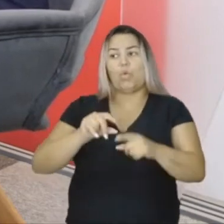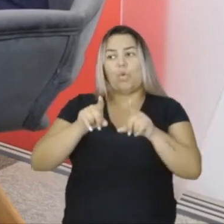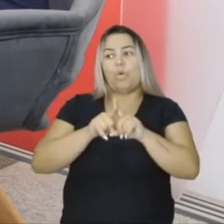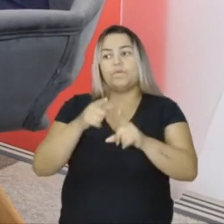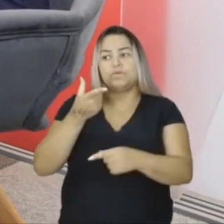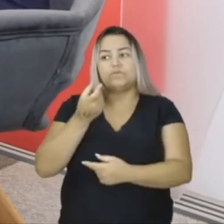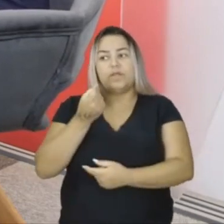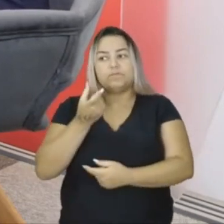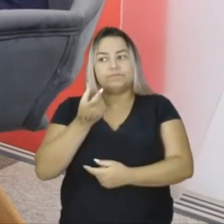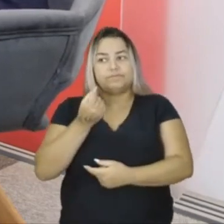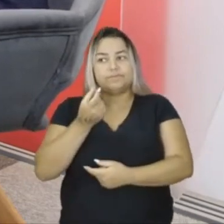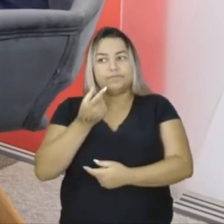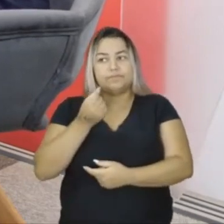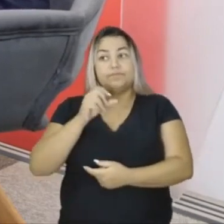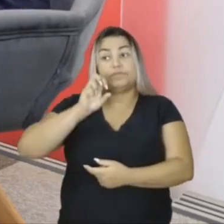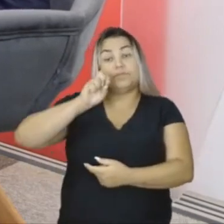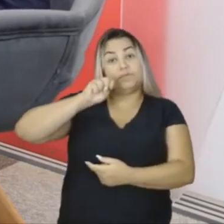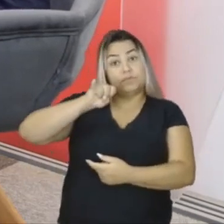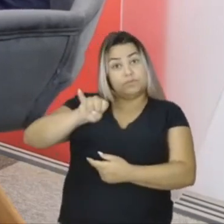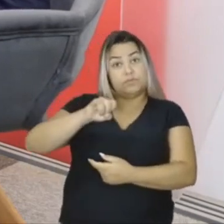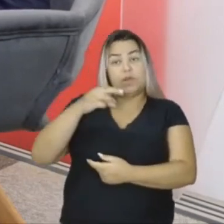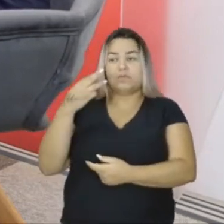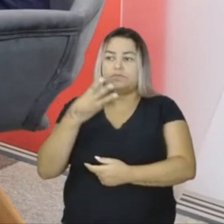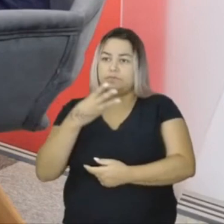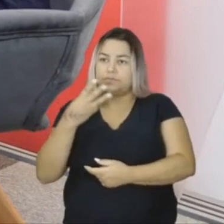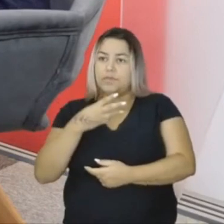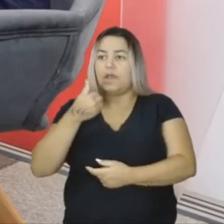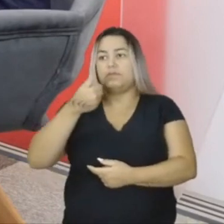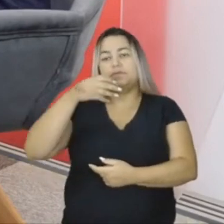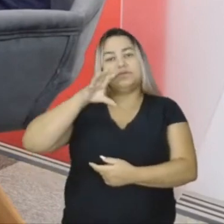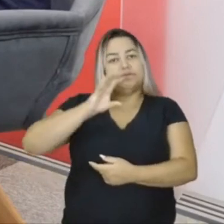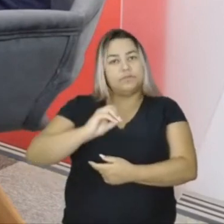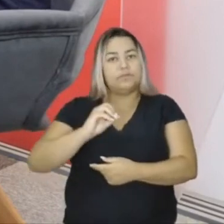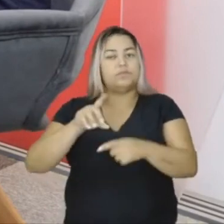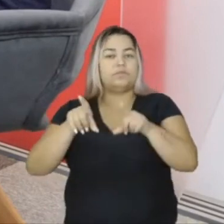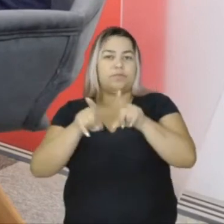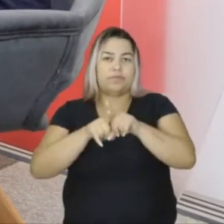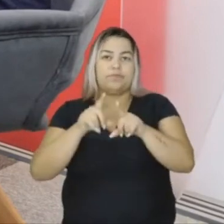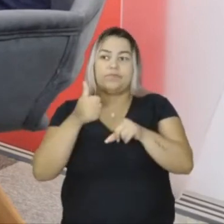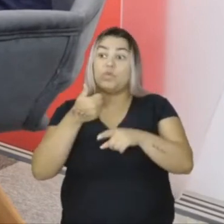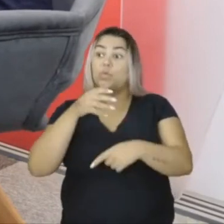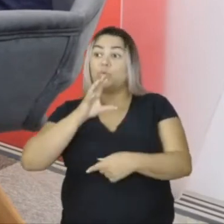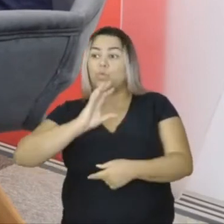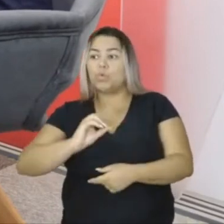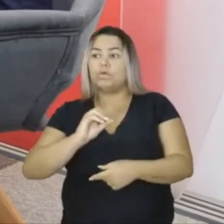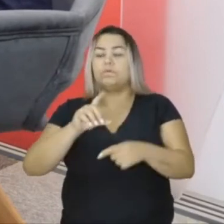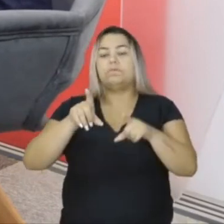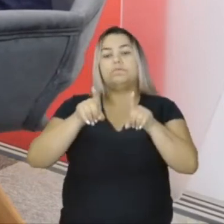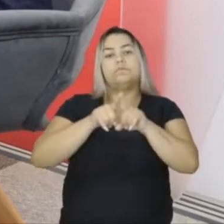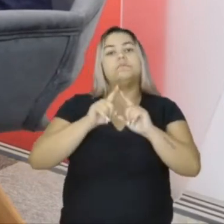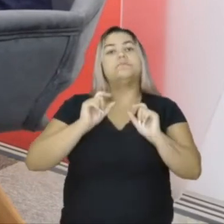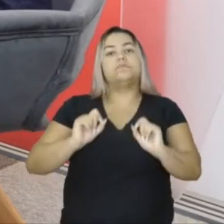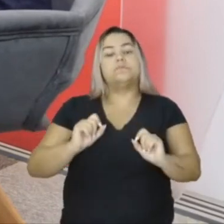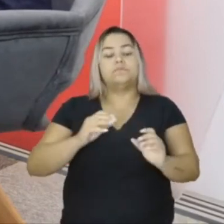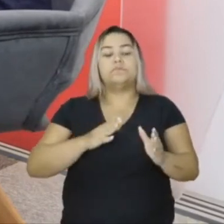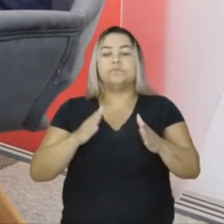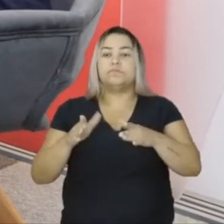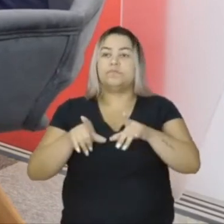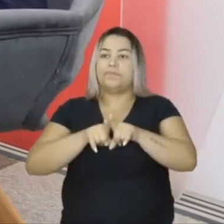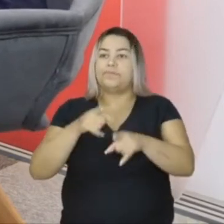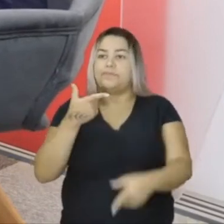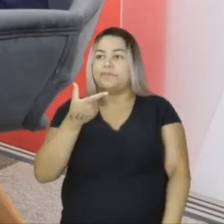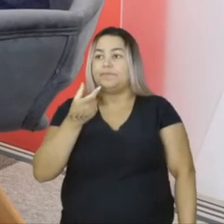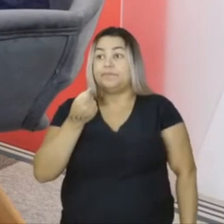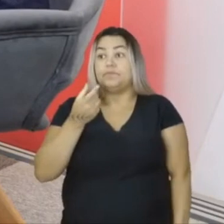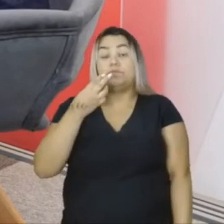de 20. E se for para uma terceira etapa, que custar mais 10, ao invés de cobrar dos 10 que adicionou a etapa da segunda etapa de 20, não,